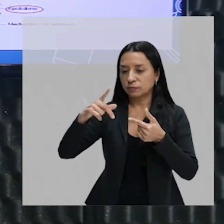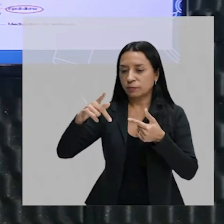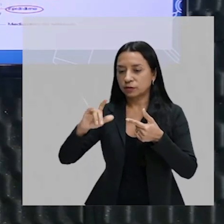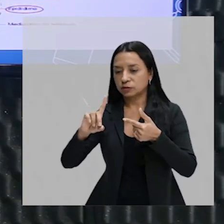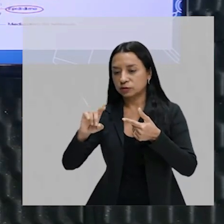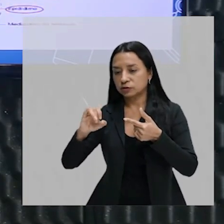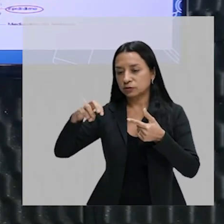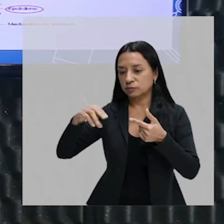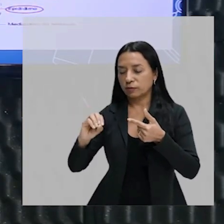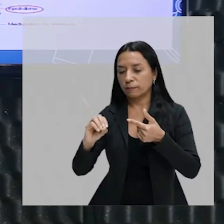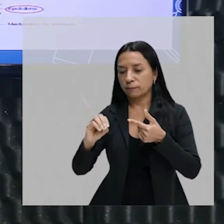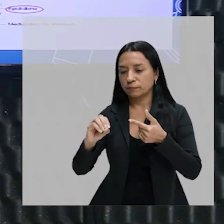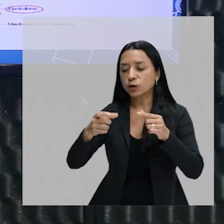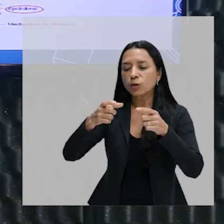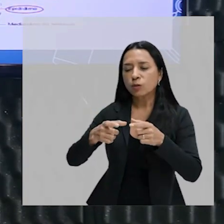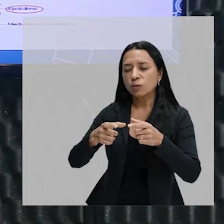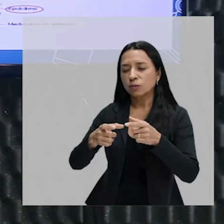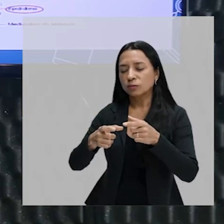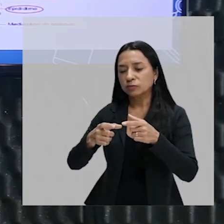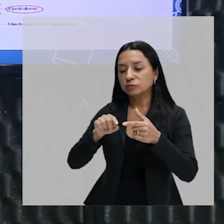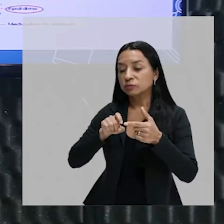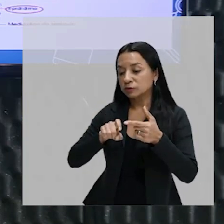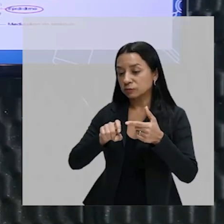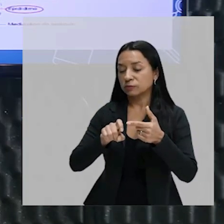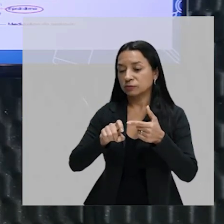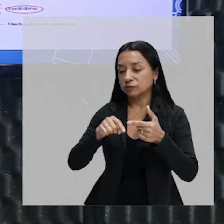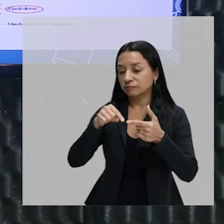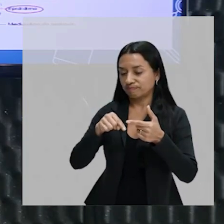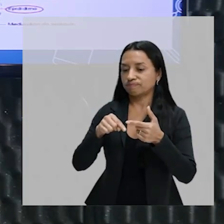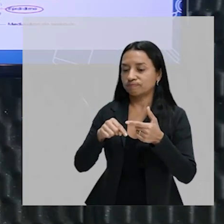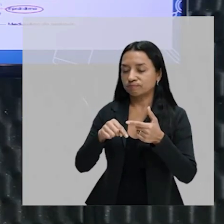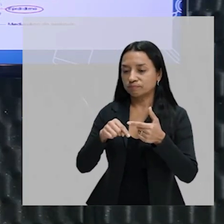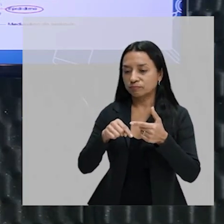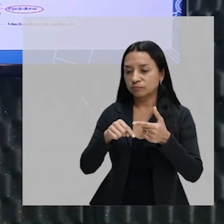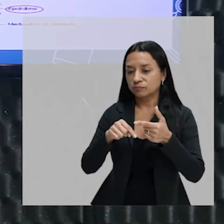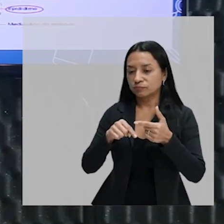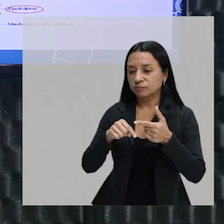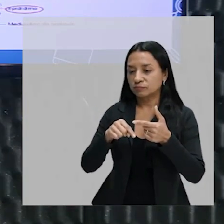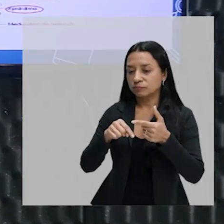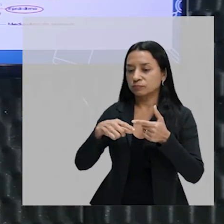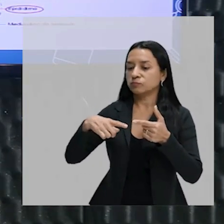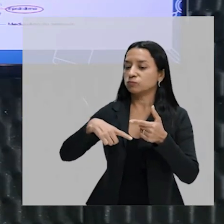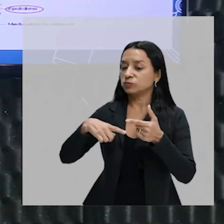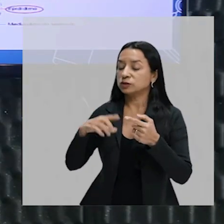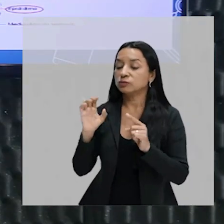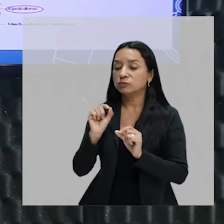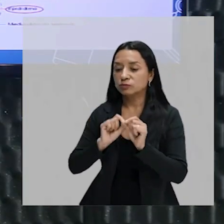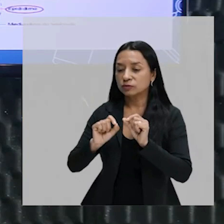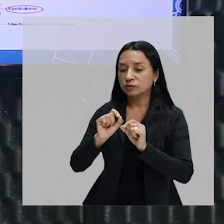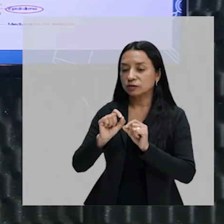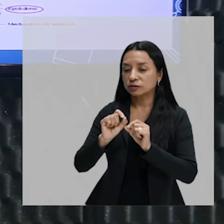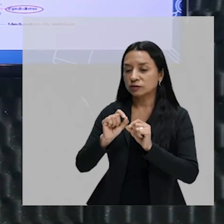no epidídimo é onde os espermatozoides que foram produzidos eles vão sofrer a